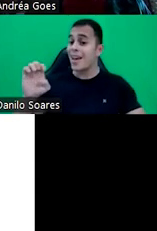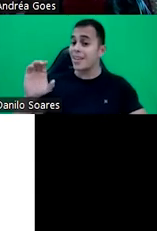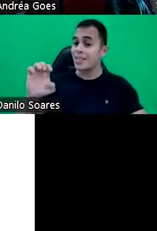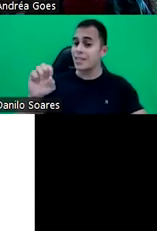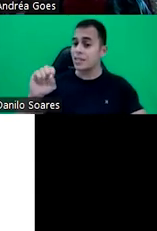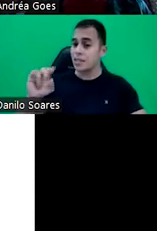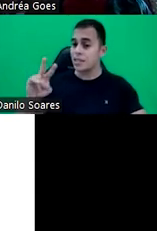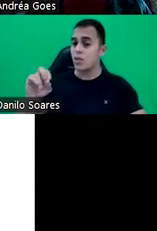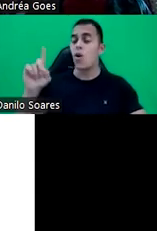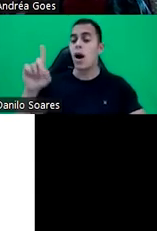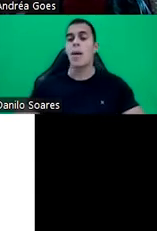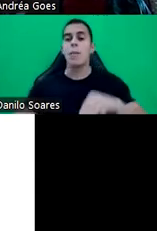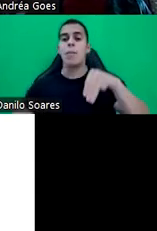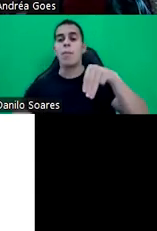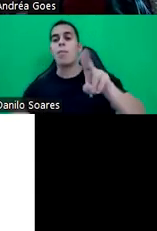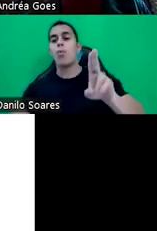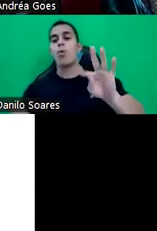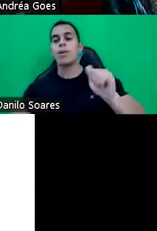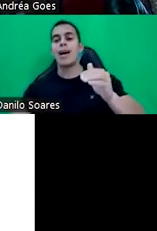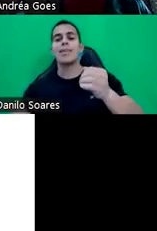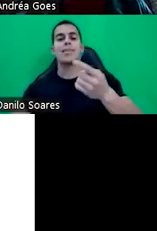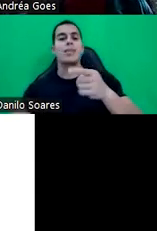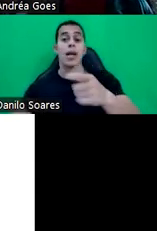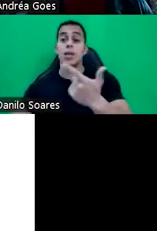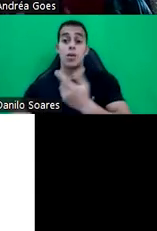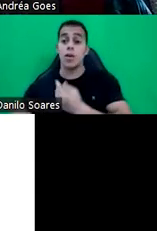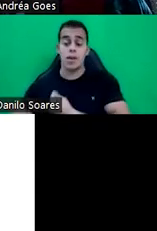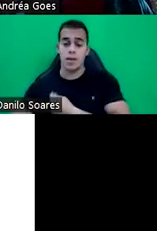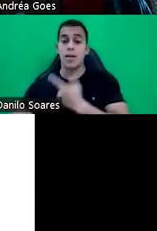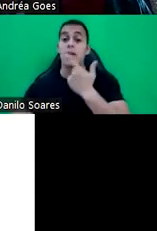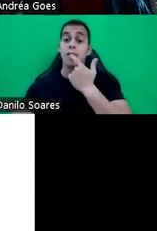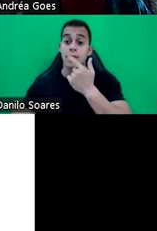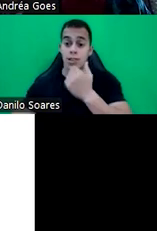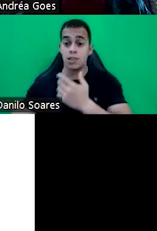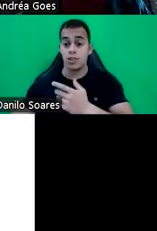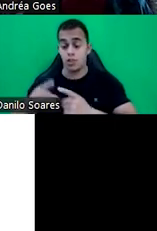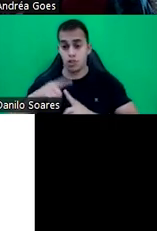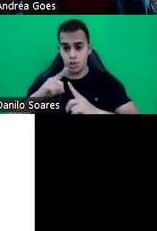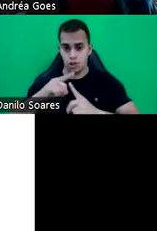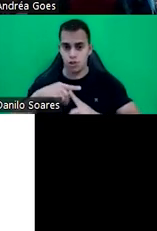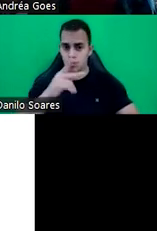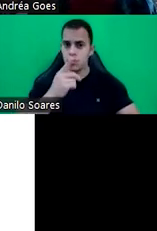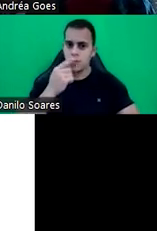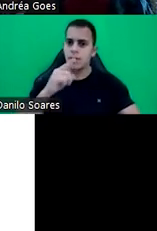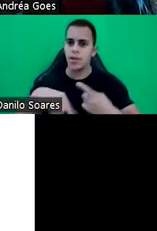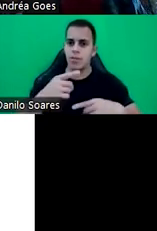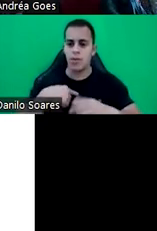isso, aqui as relações são outras, o sistema sanguíneo, e aí eu aproveito para mostrar para vocês os materiais didáticos que a gente desenvolve